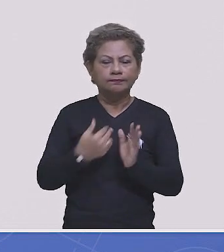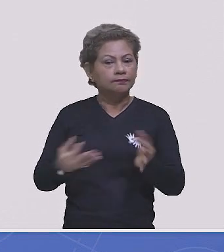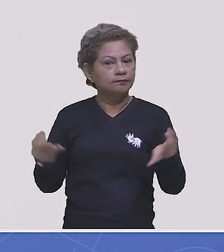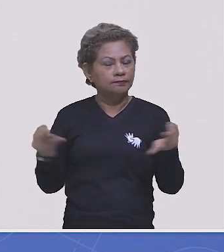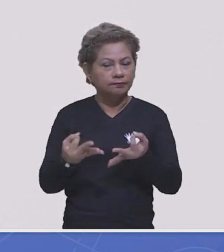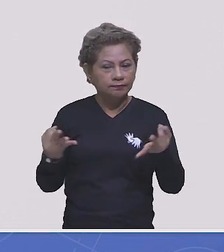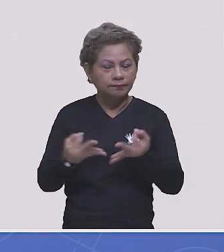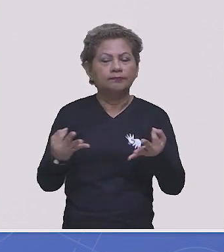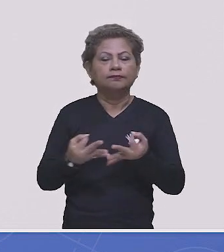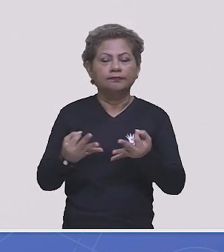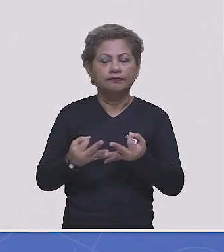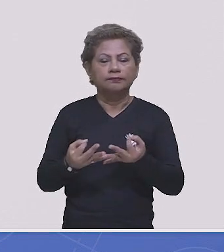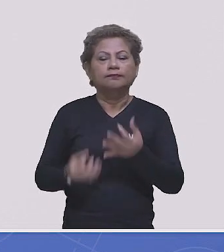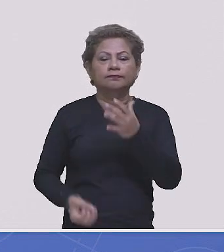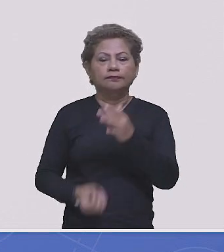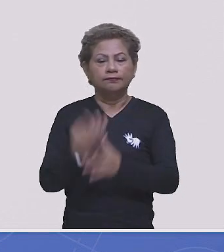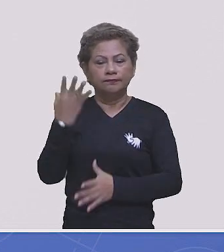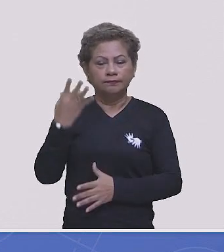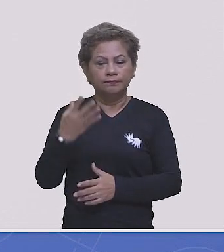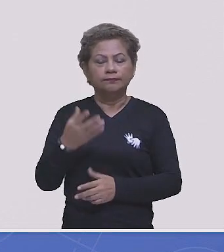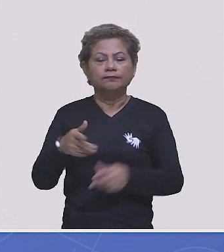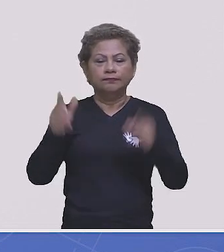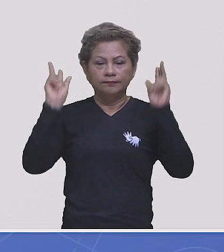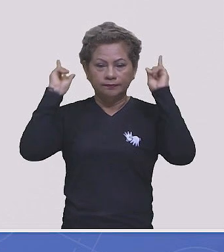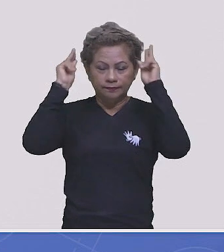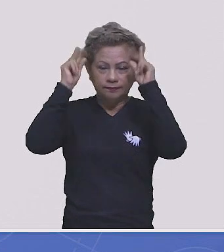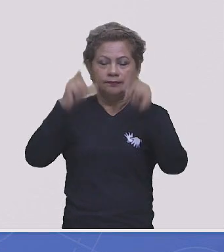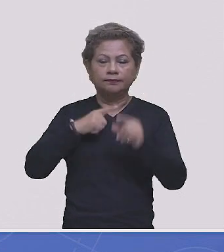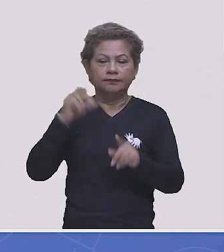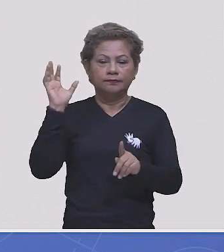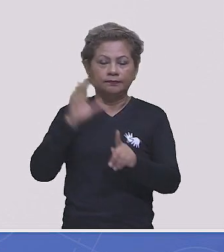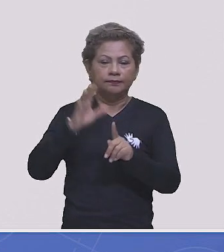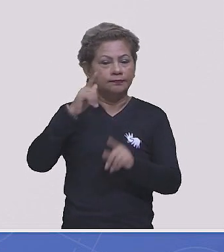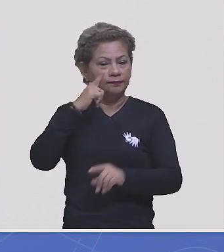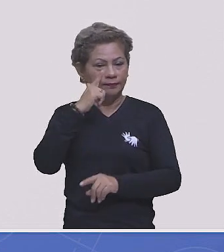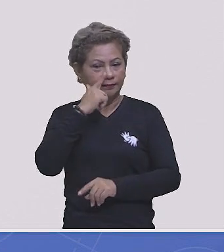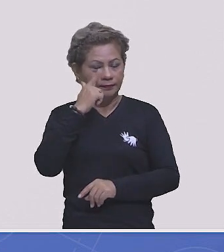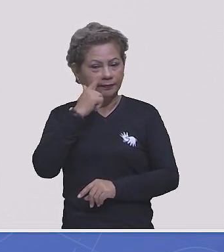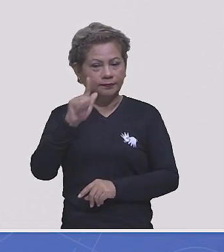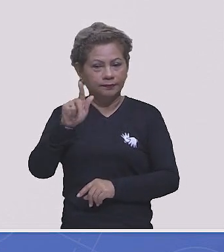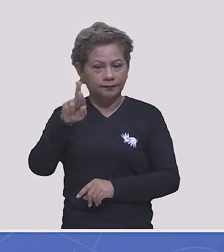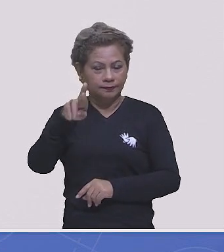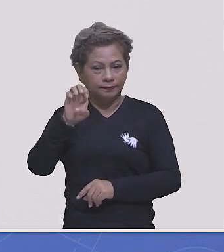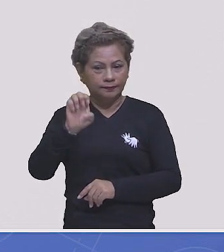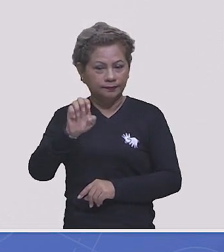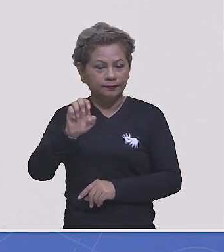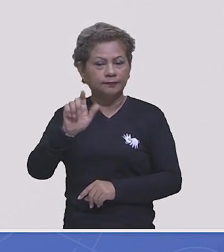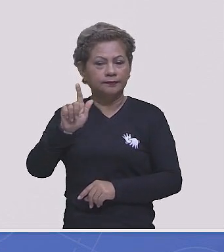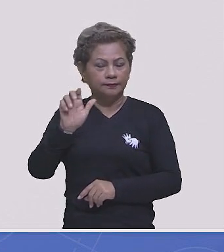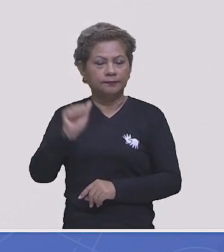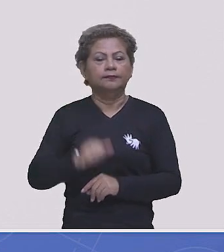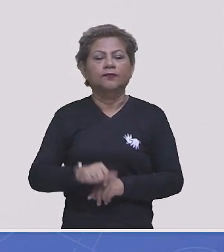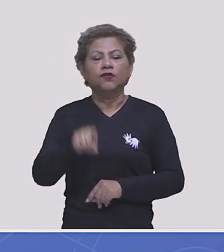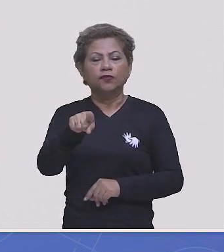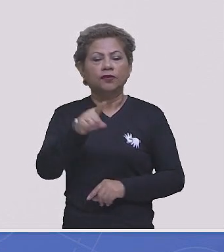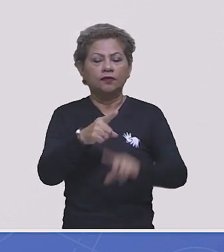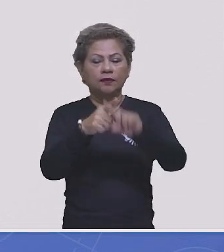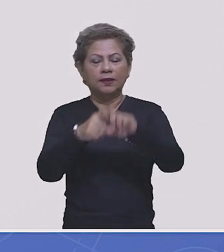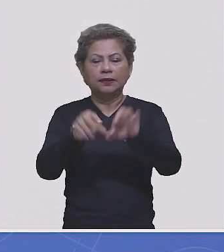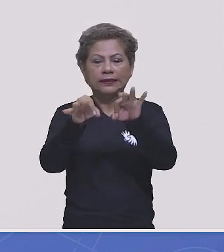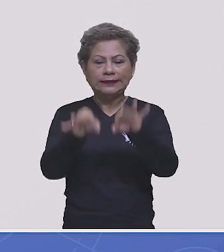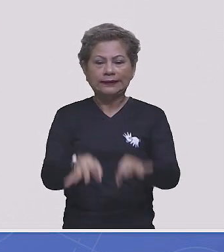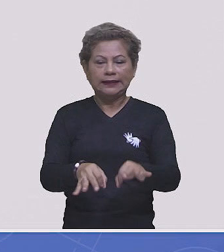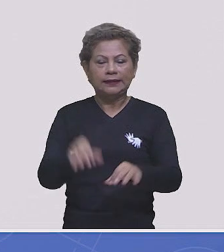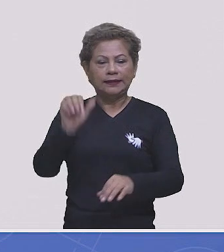romanos graças à influência grega. Então, a gente tinha que identificar qual eram as alternativas corretas, né?